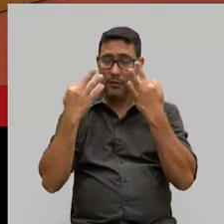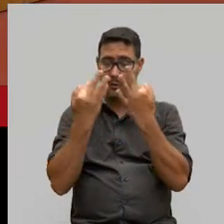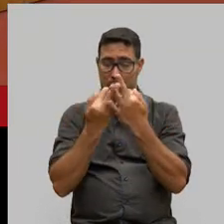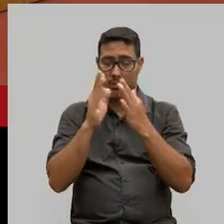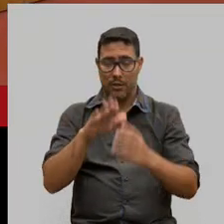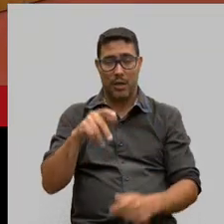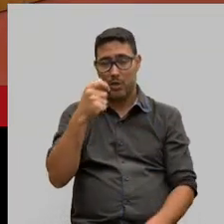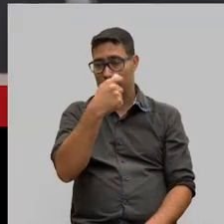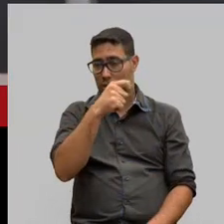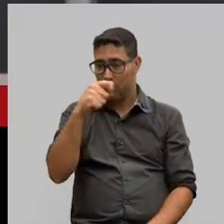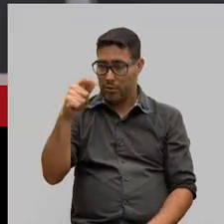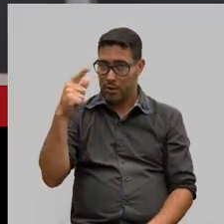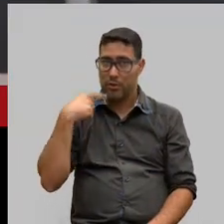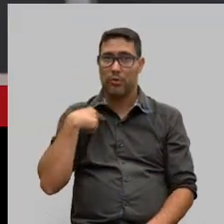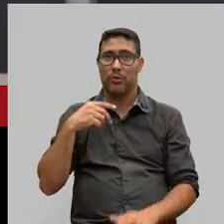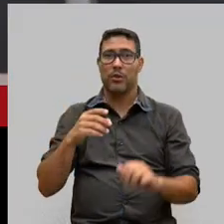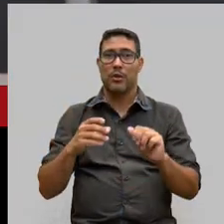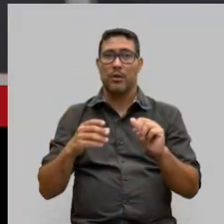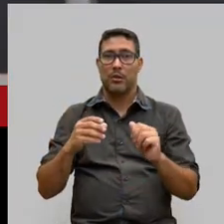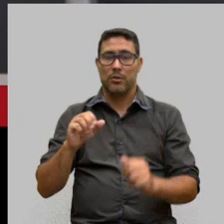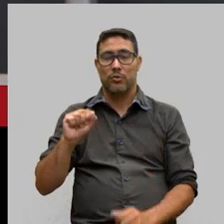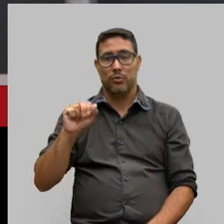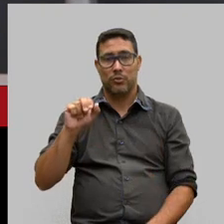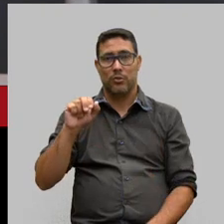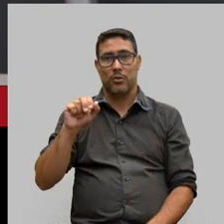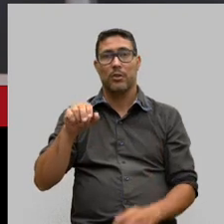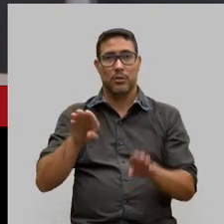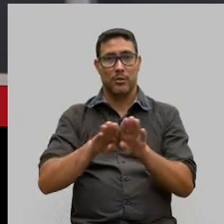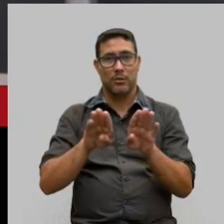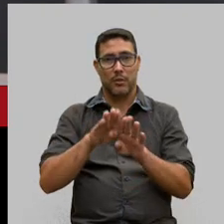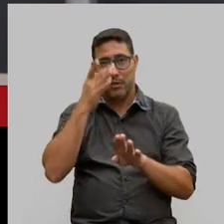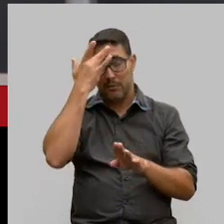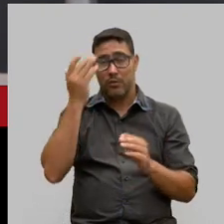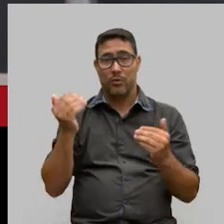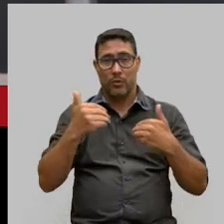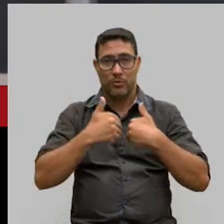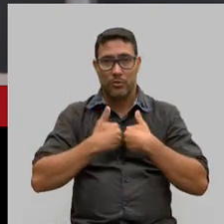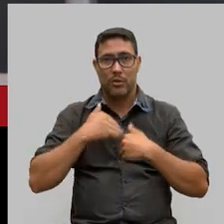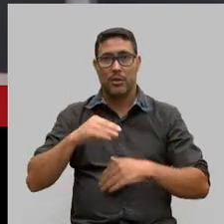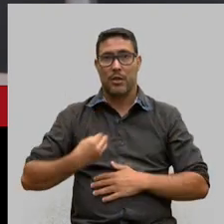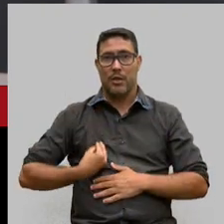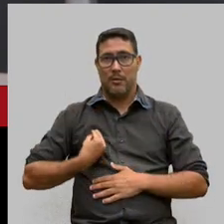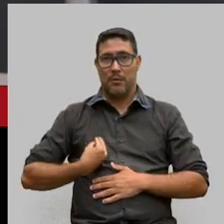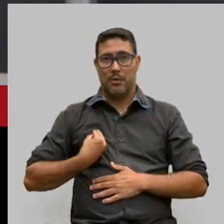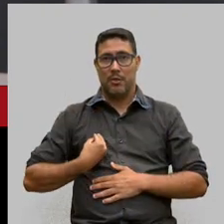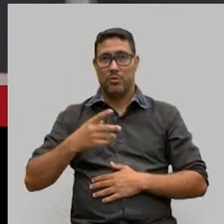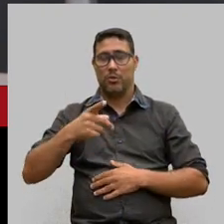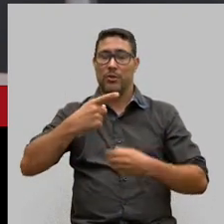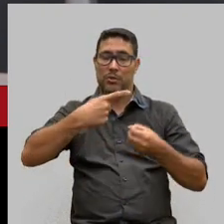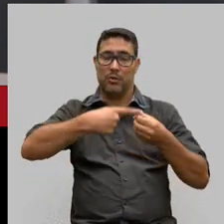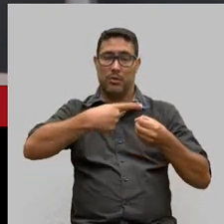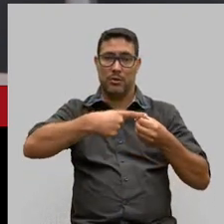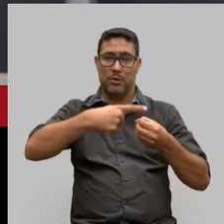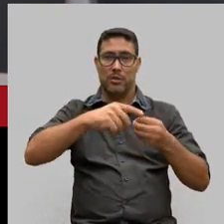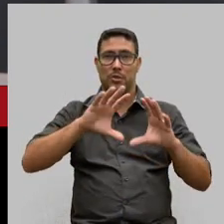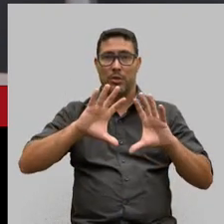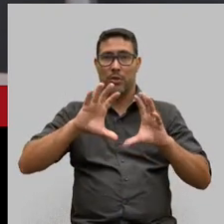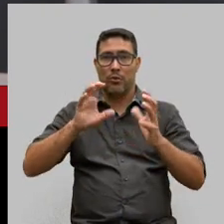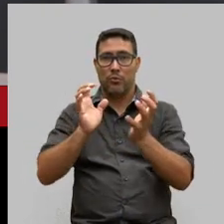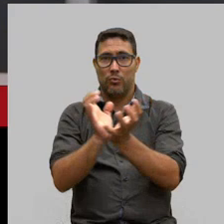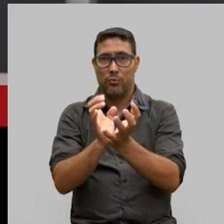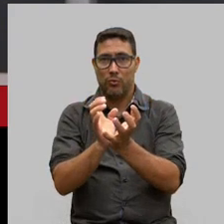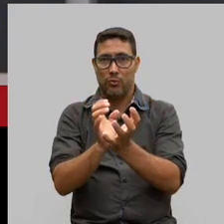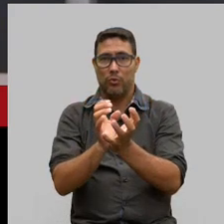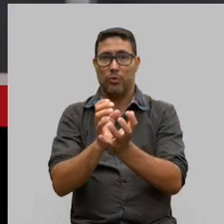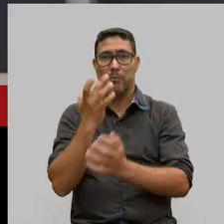que defendem os autistas e todos os autistas aqui presentes é o nosso município temos um grupo chamado grupo